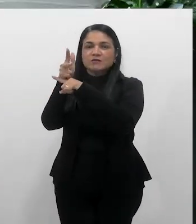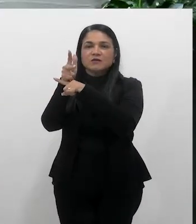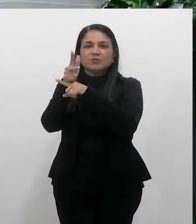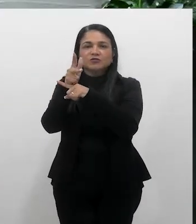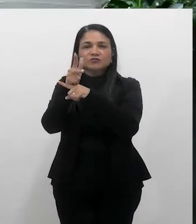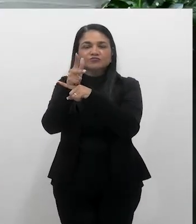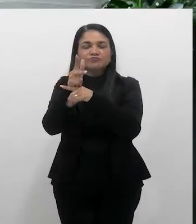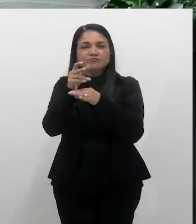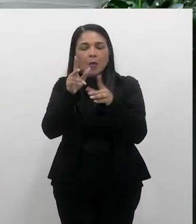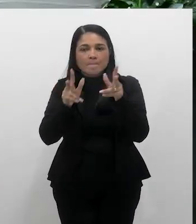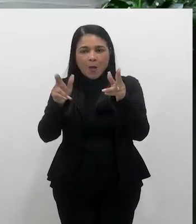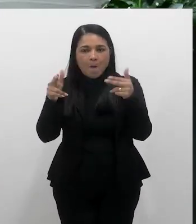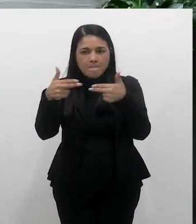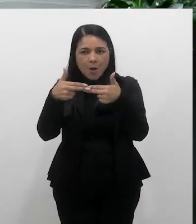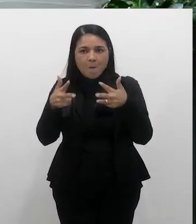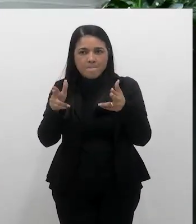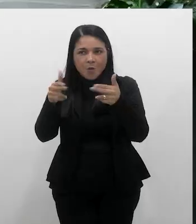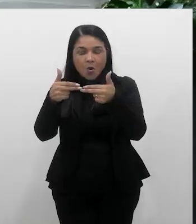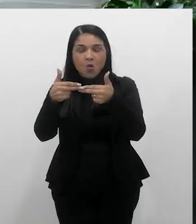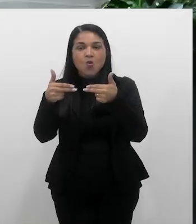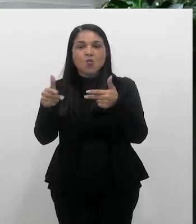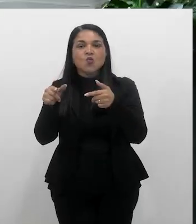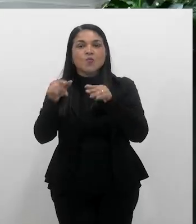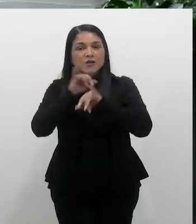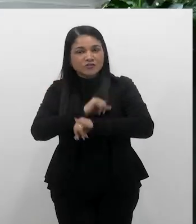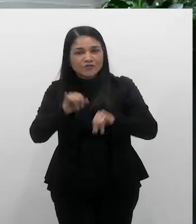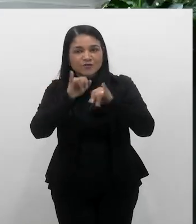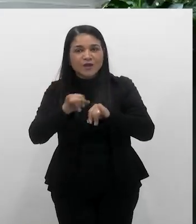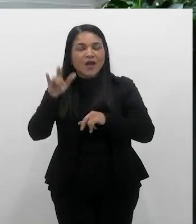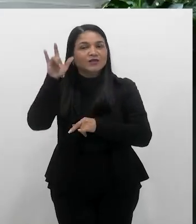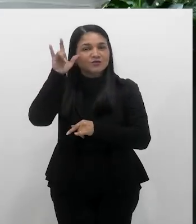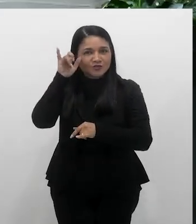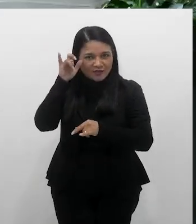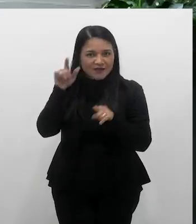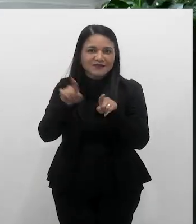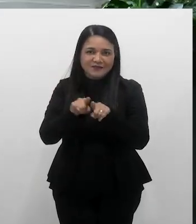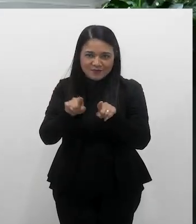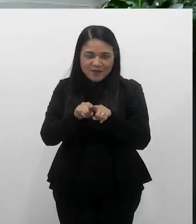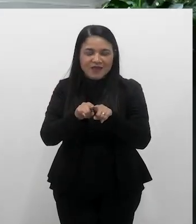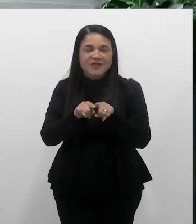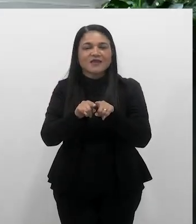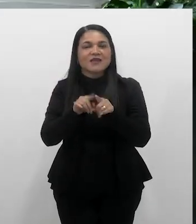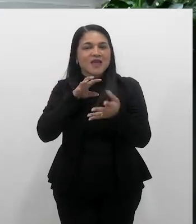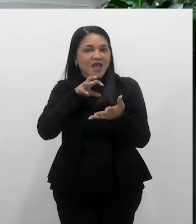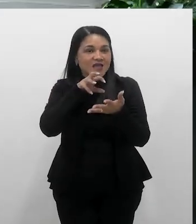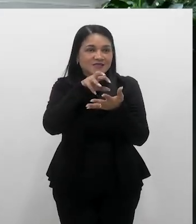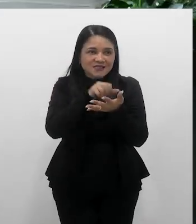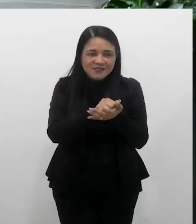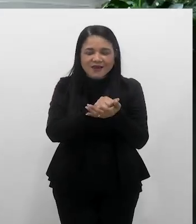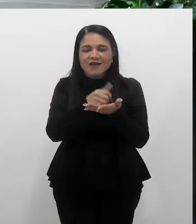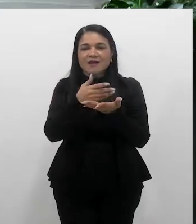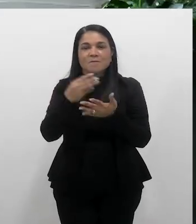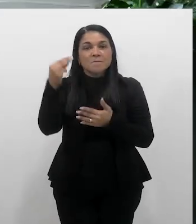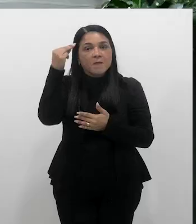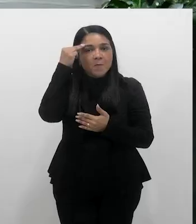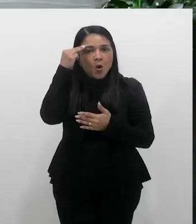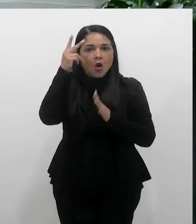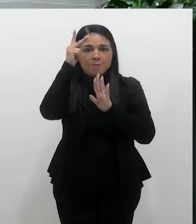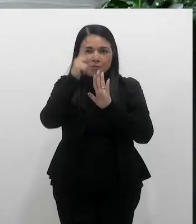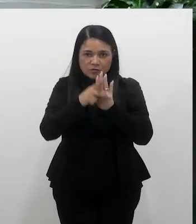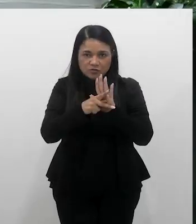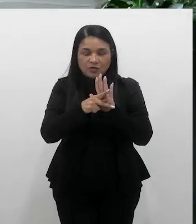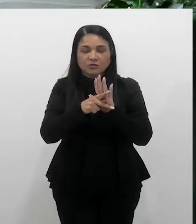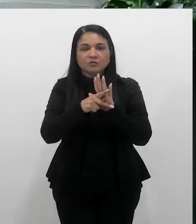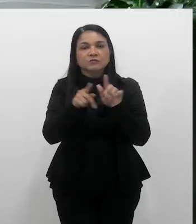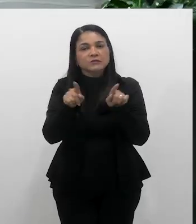web documentários, né, que estão na nossa página. Isso é importante, até para divulgar, né? Até para divulgar também, para registrar como memória do projeto